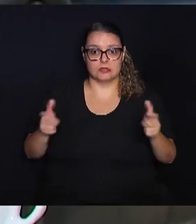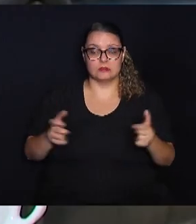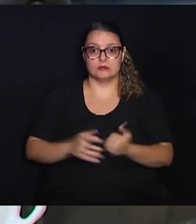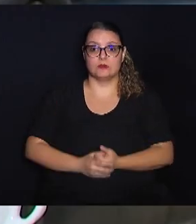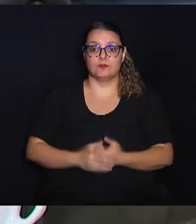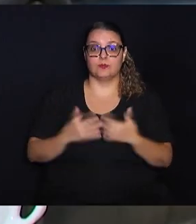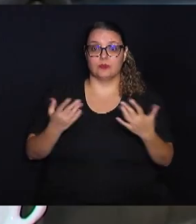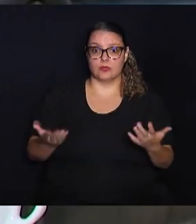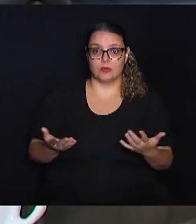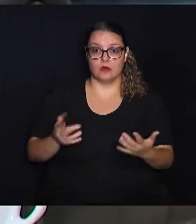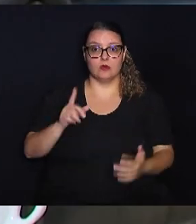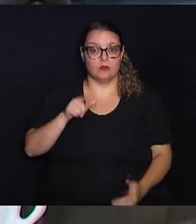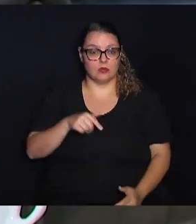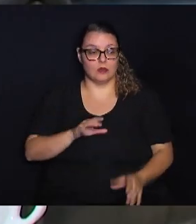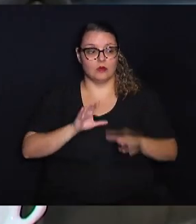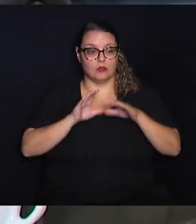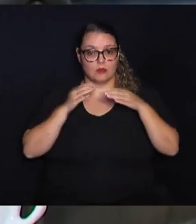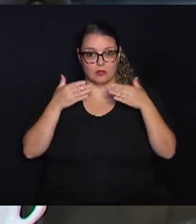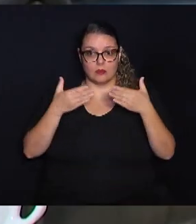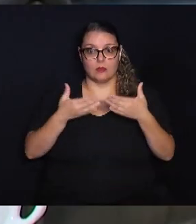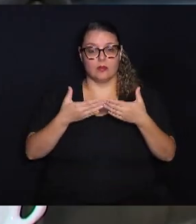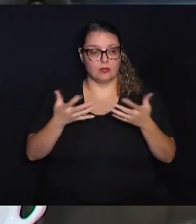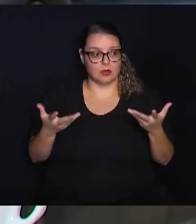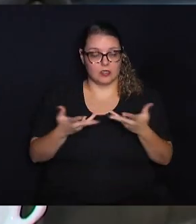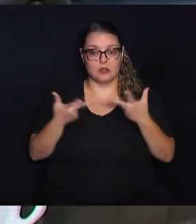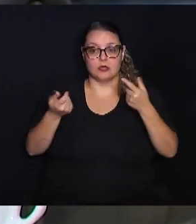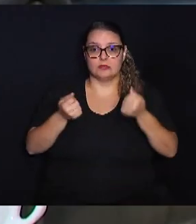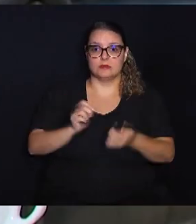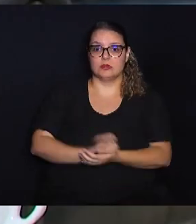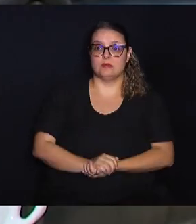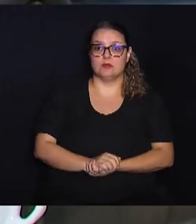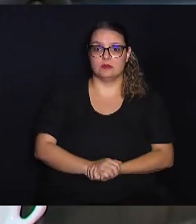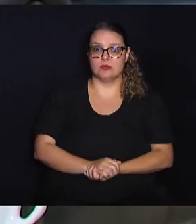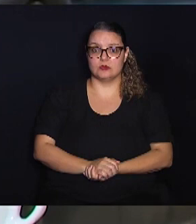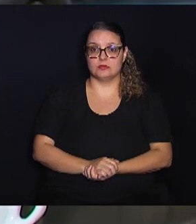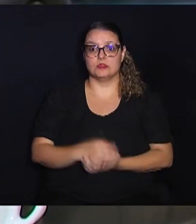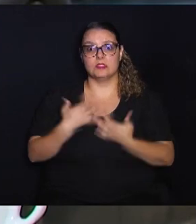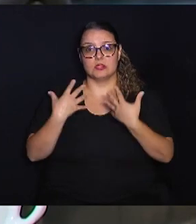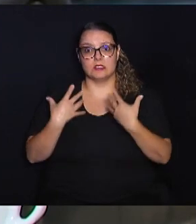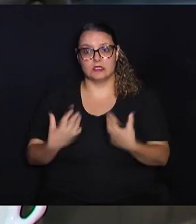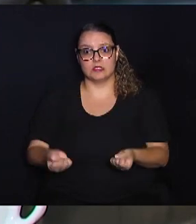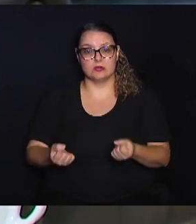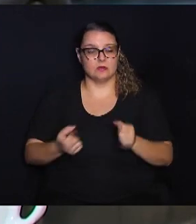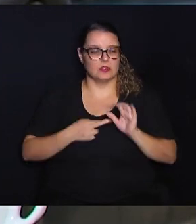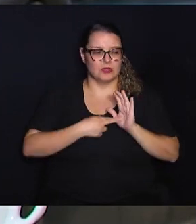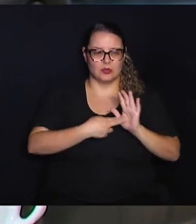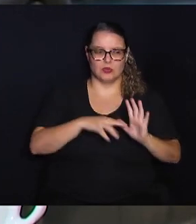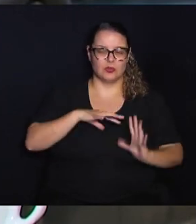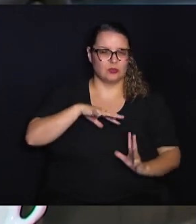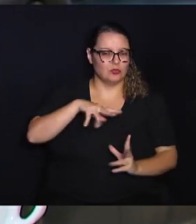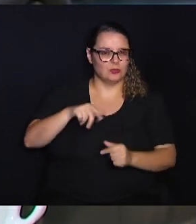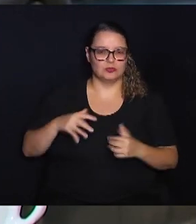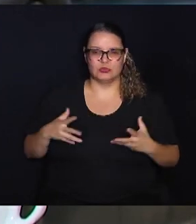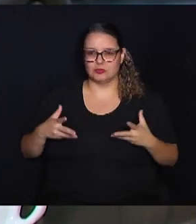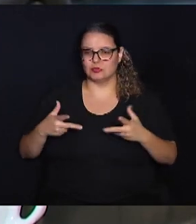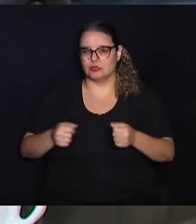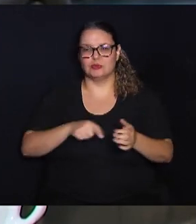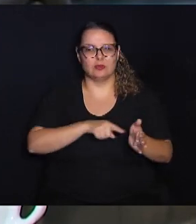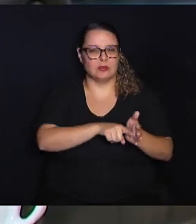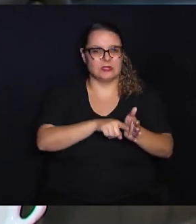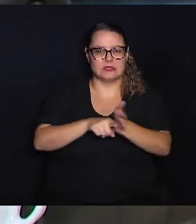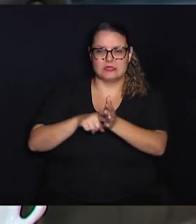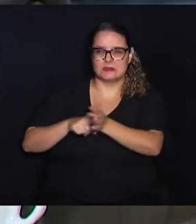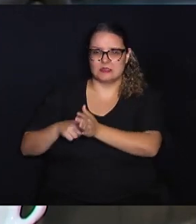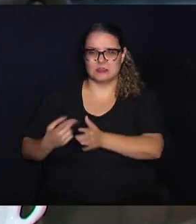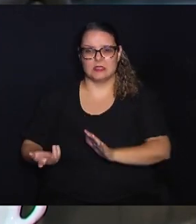Então, foi um congresso fantástico, recebeu representantes do mundo inteiro, pesquisadores,